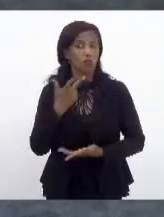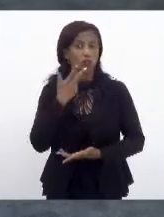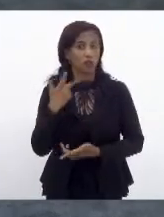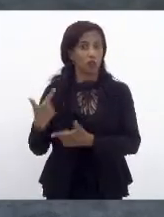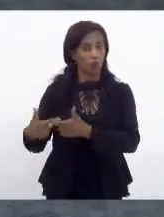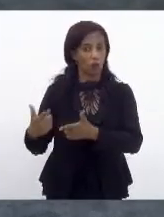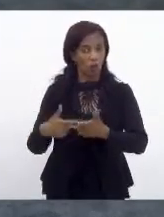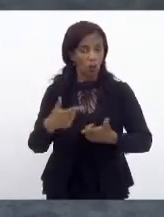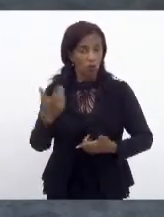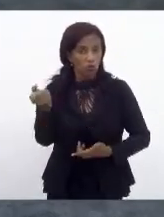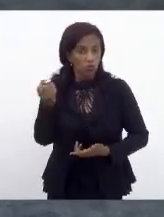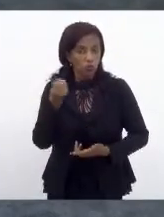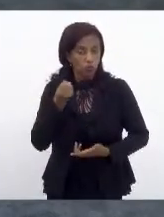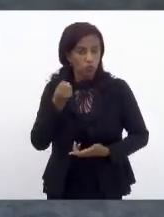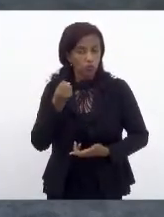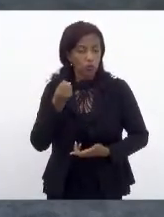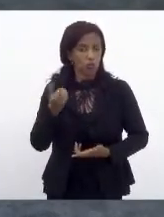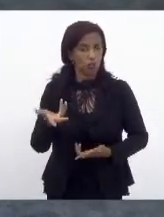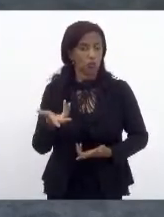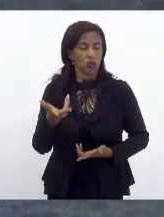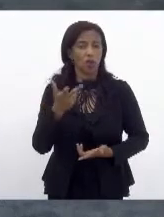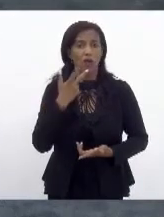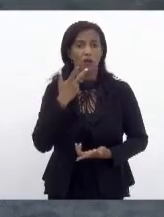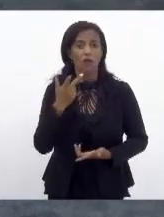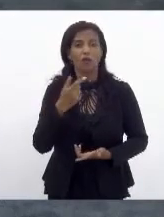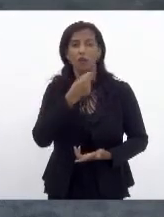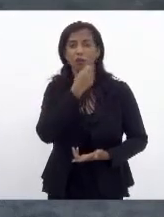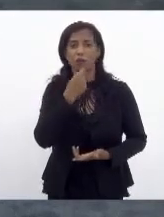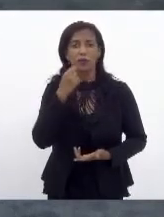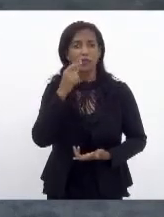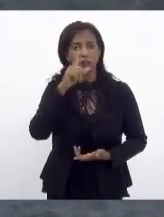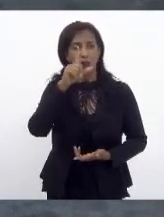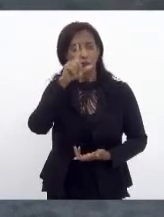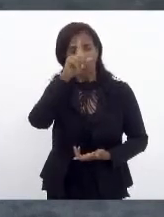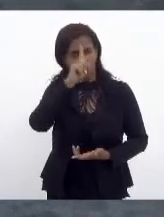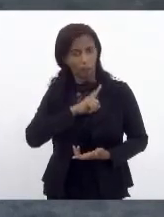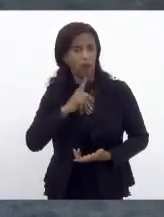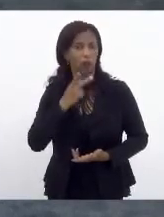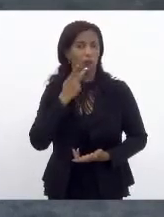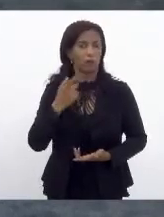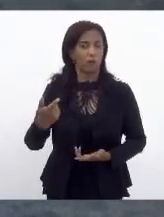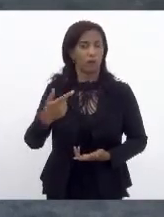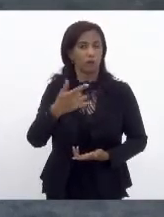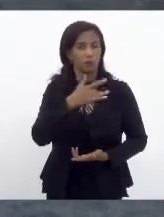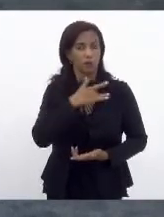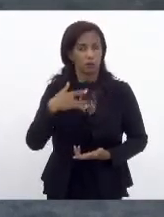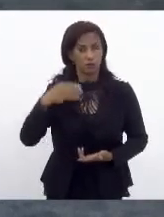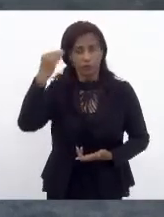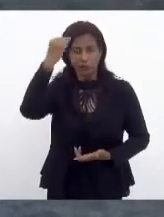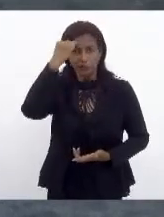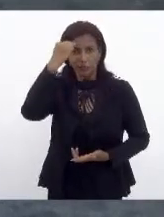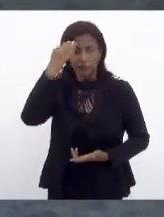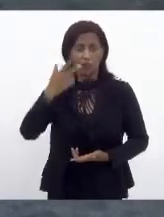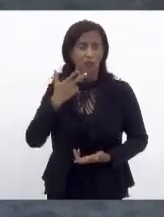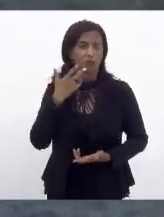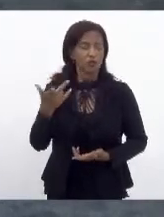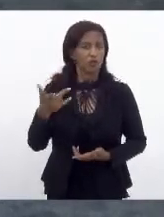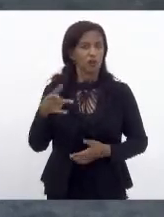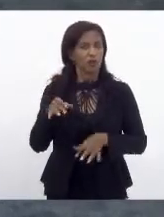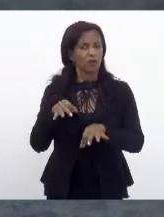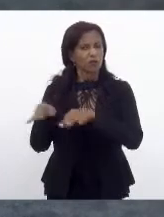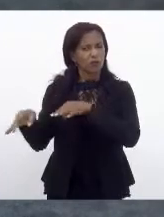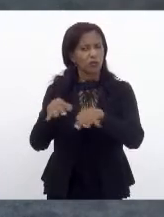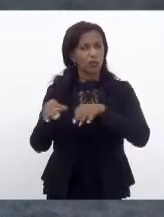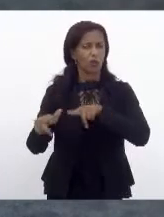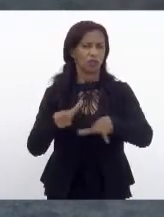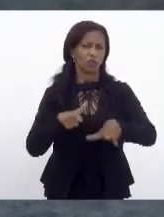situação do suicídio, e aproveito o mês do Setembro Amarelo para falar sobre a questão da saúde mental, a gente fala sobre condições degradantes